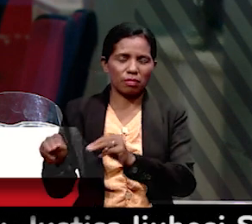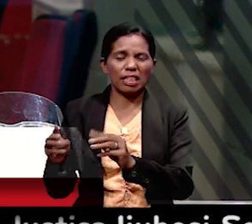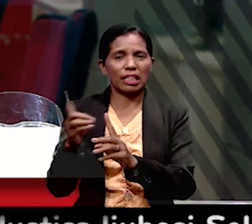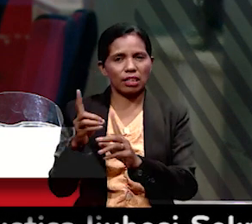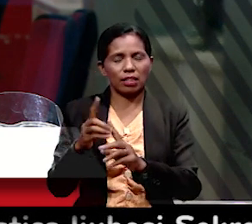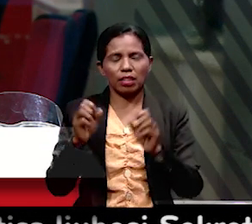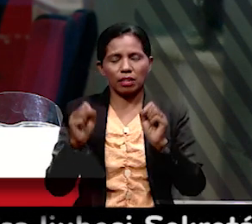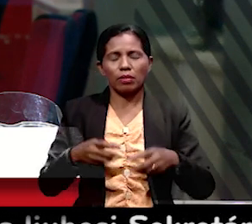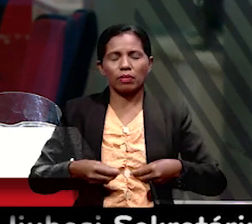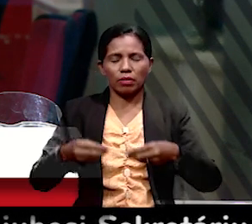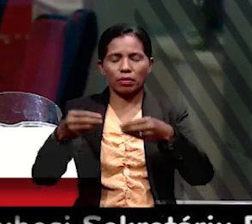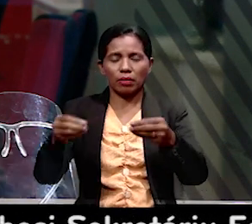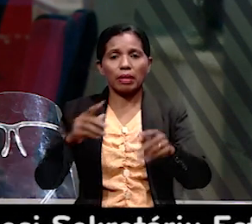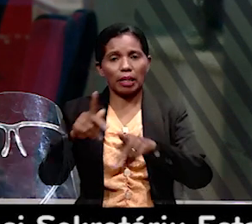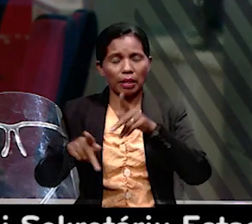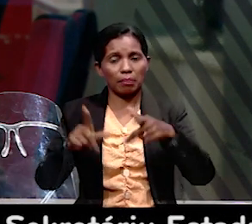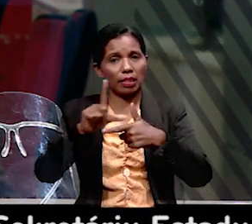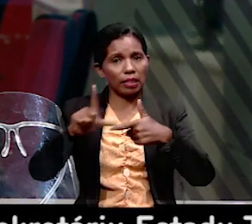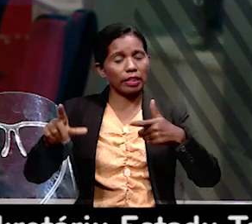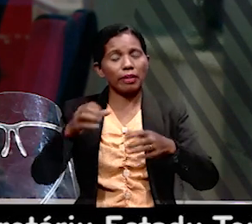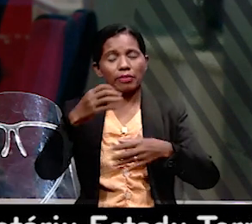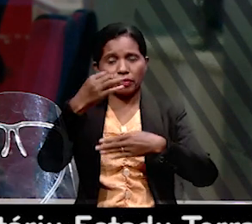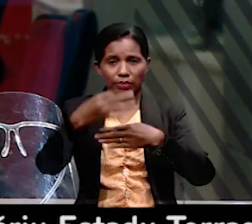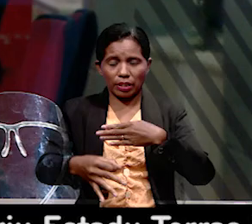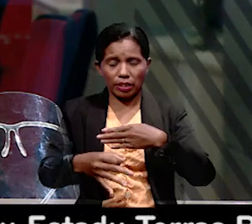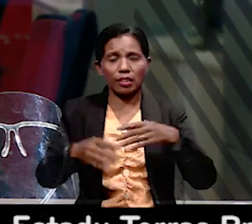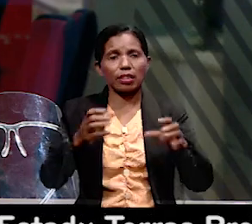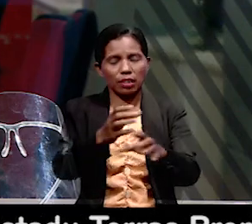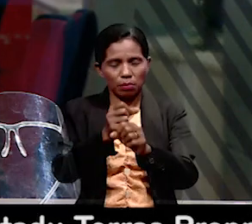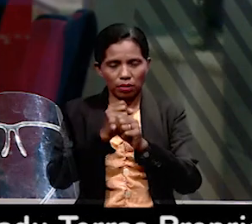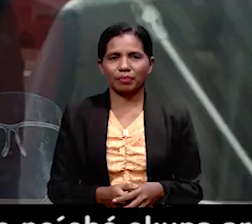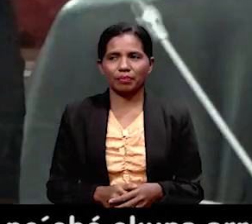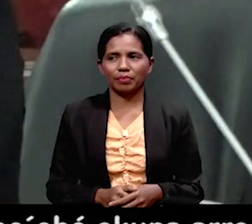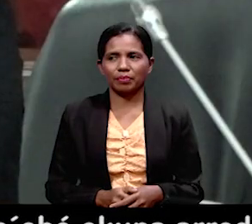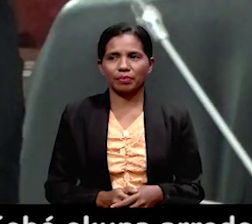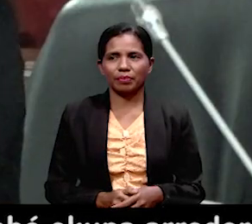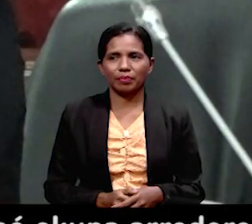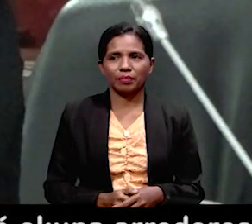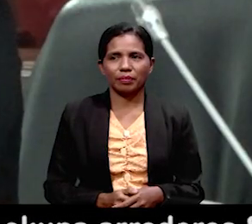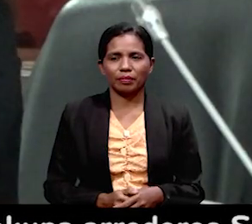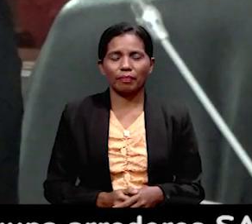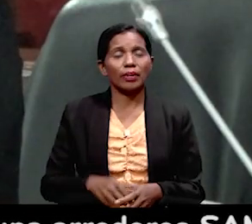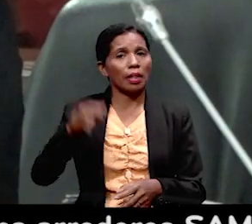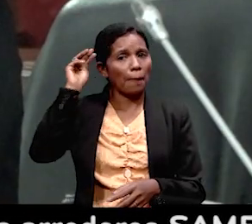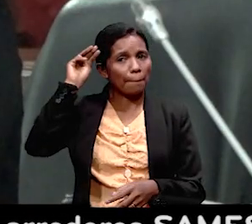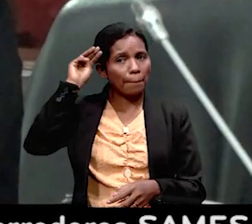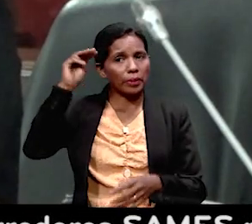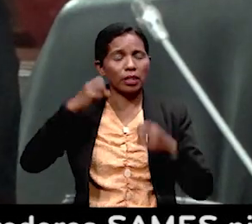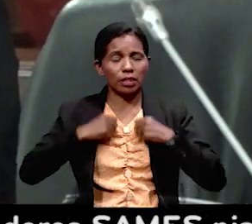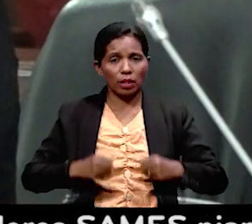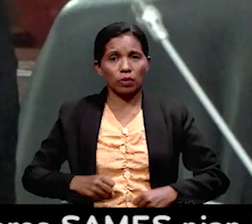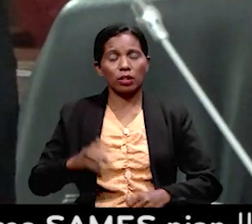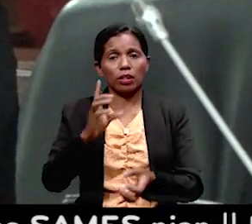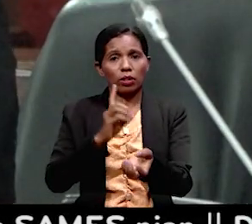linha frente e balão. Também é a possibilidade de ser simultâneo a 12 da tolo. Ministra da Saúde Odete Maria Freitas